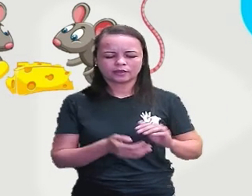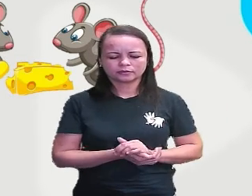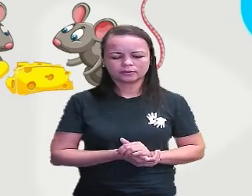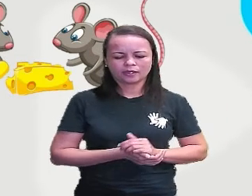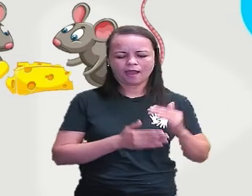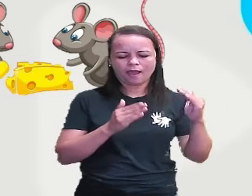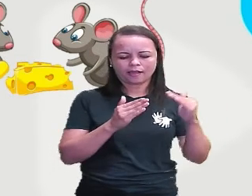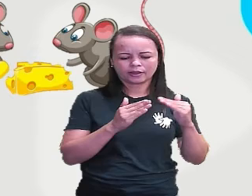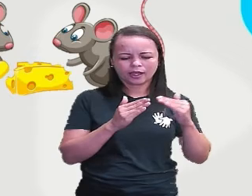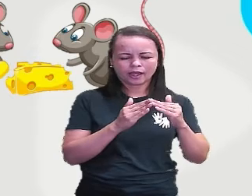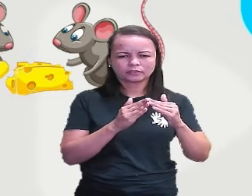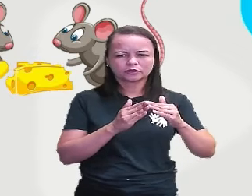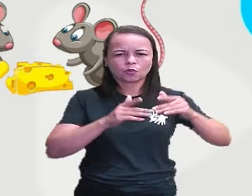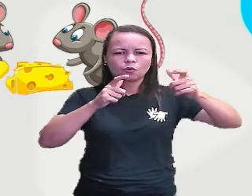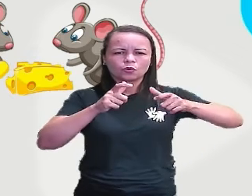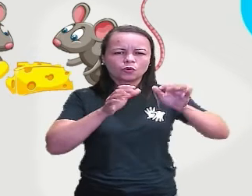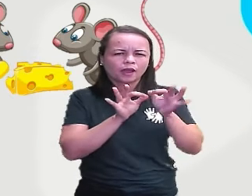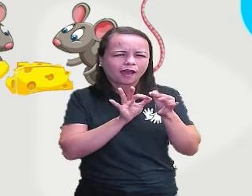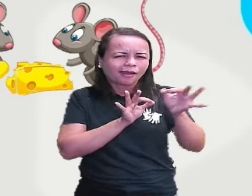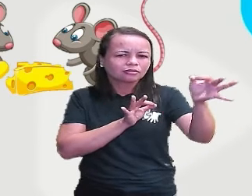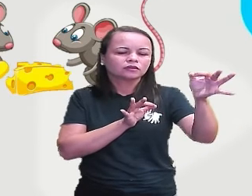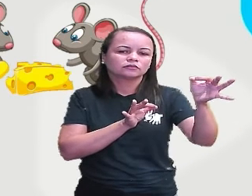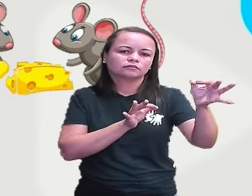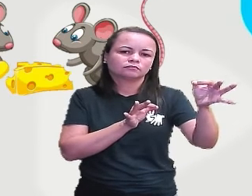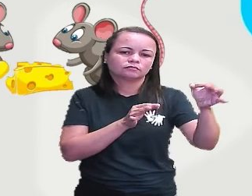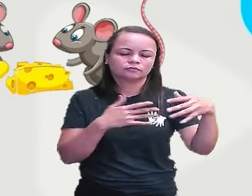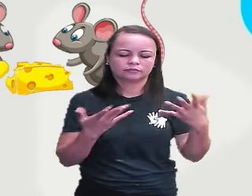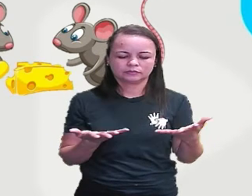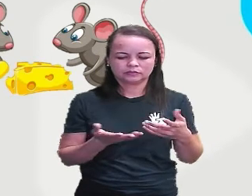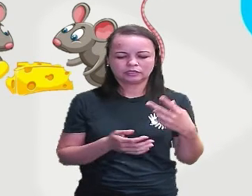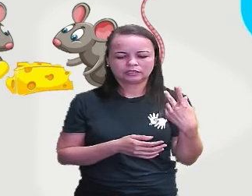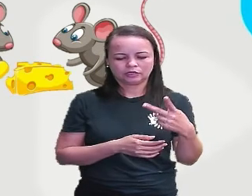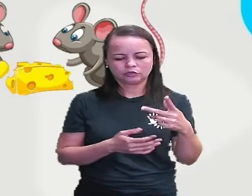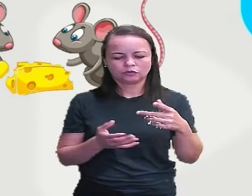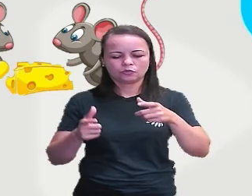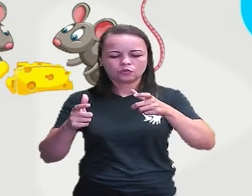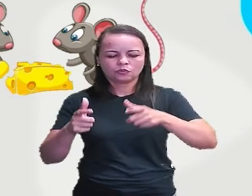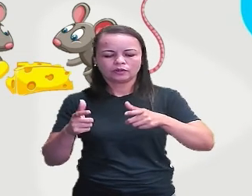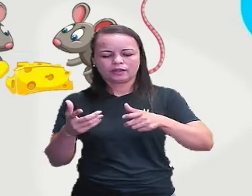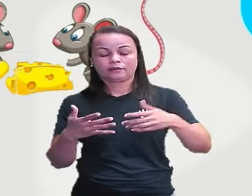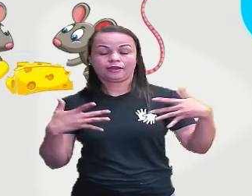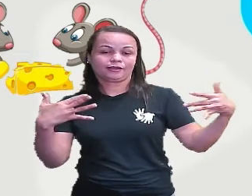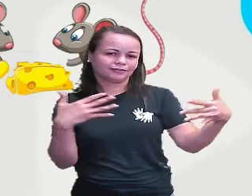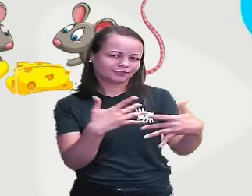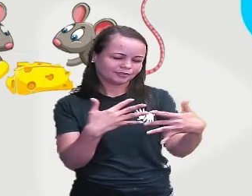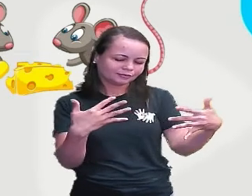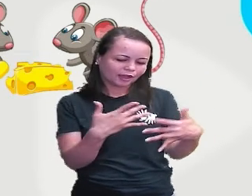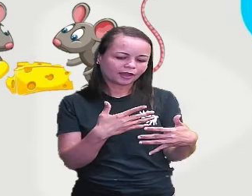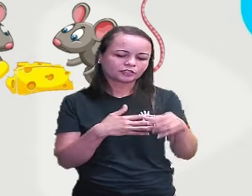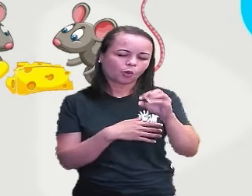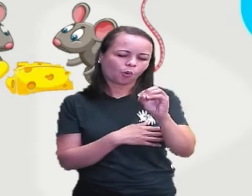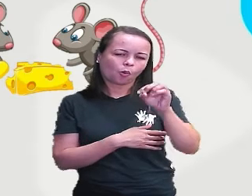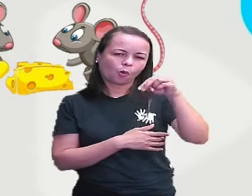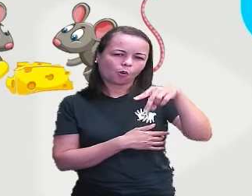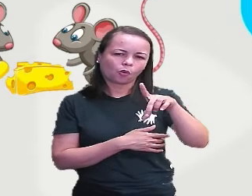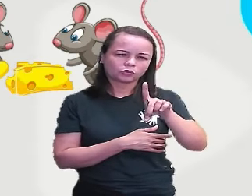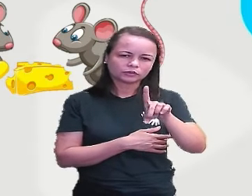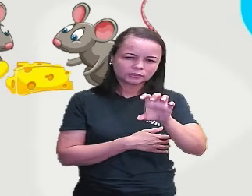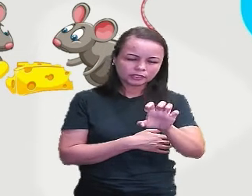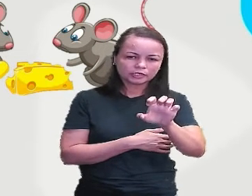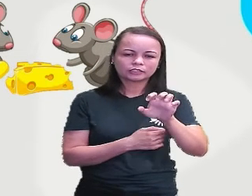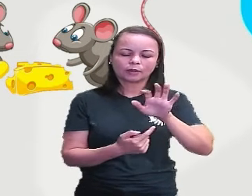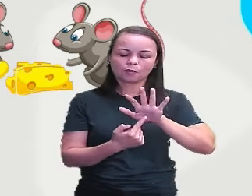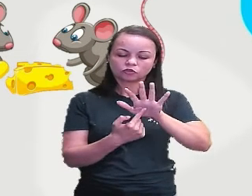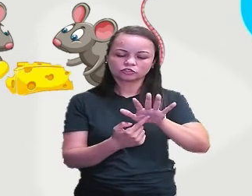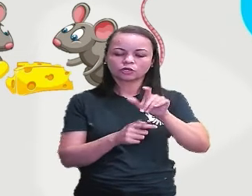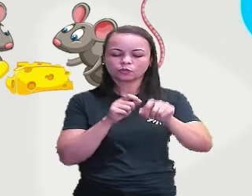se acomodaram numa casa rica e bonita. Então, esse onde está se referindo à cidade. E